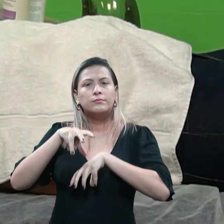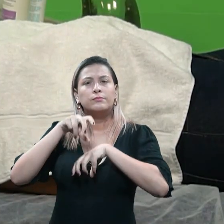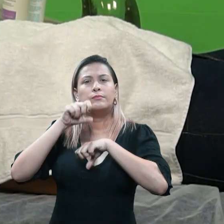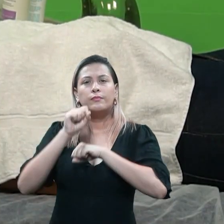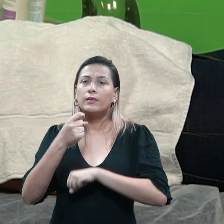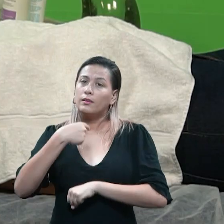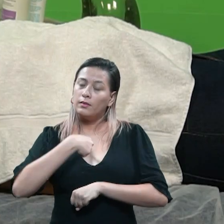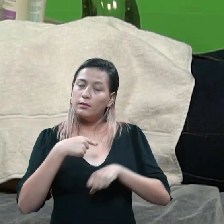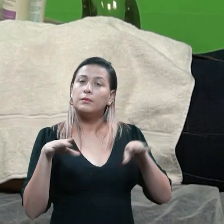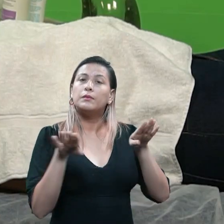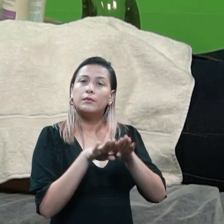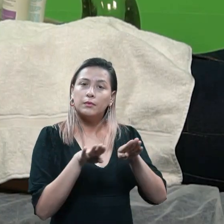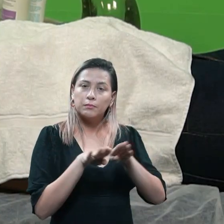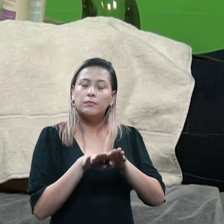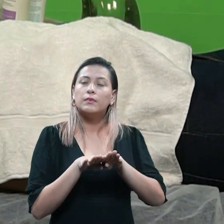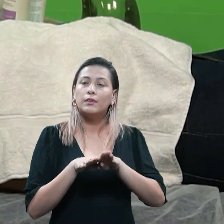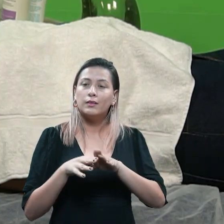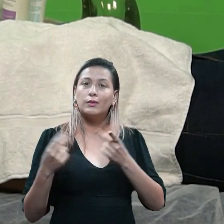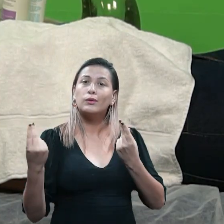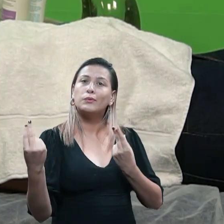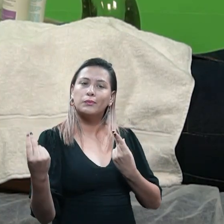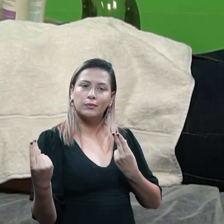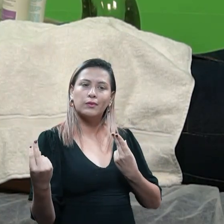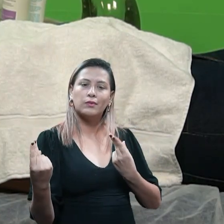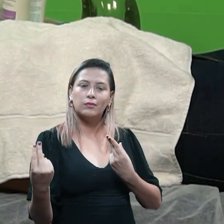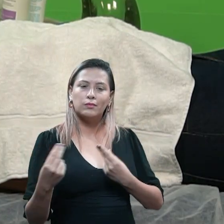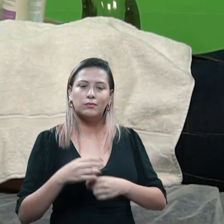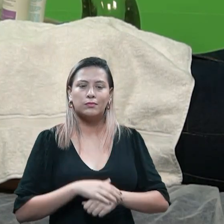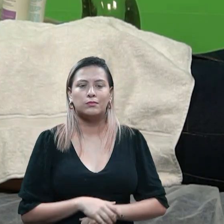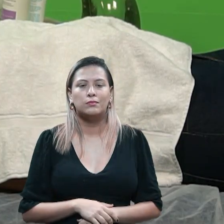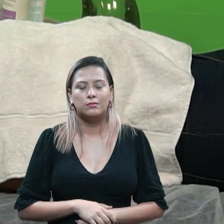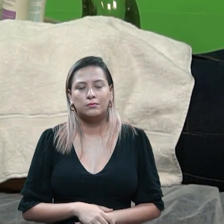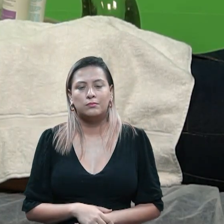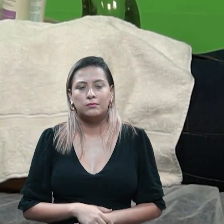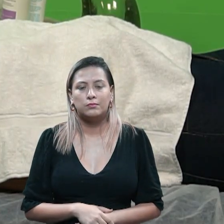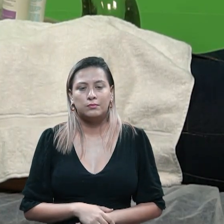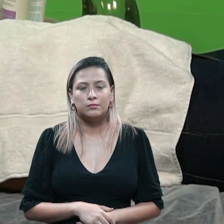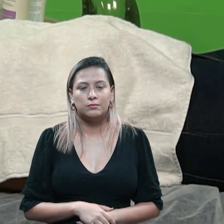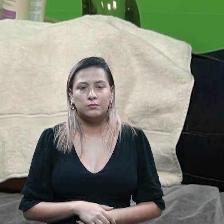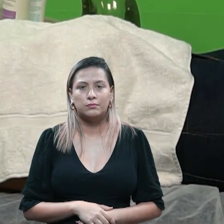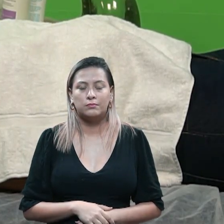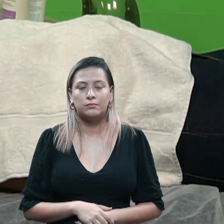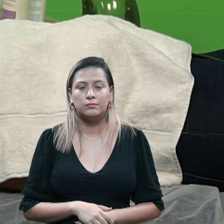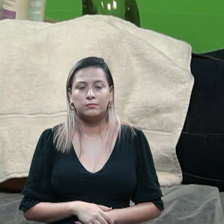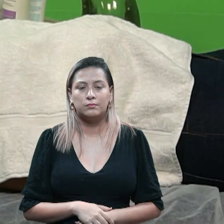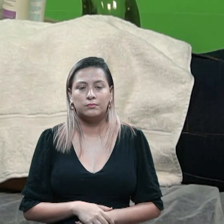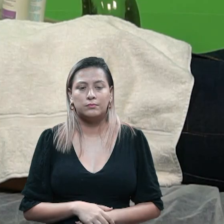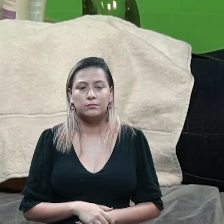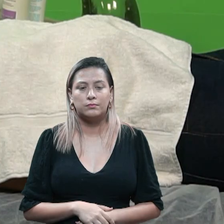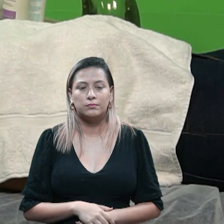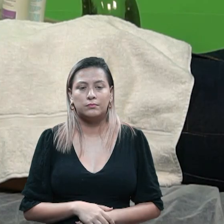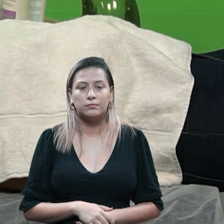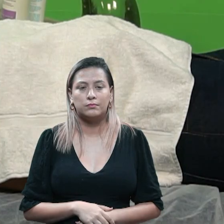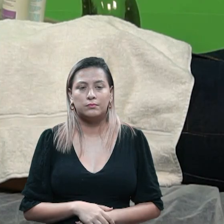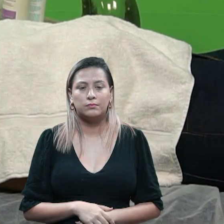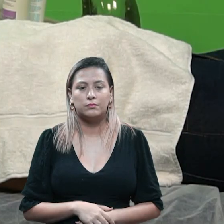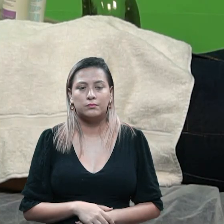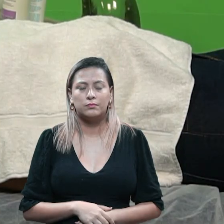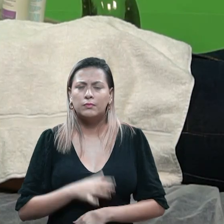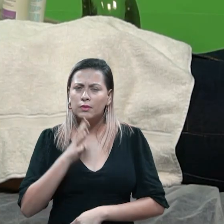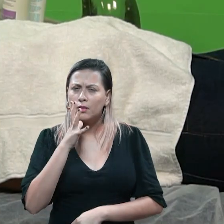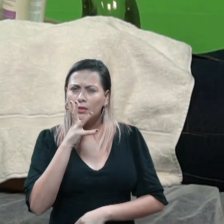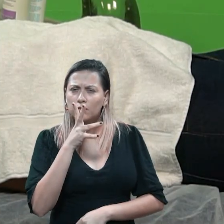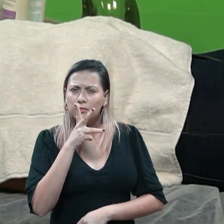também, e quando ela expira, eu bombeio, certo? Isso é bem lento, eu vou seguir